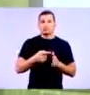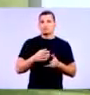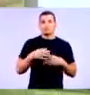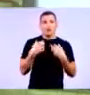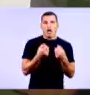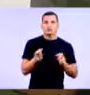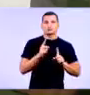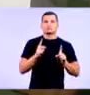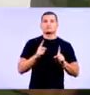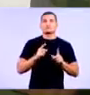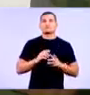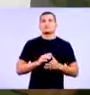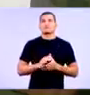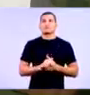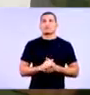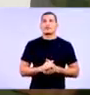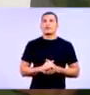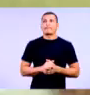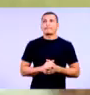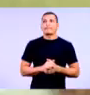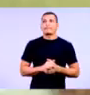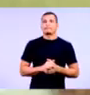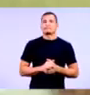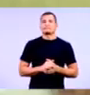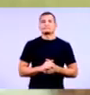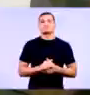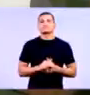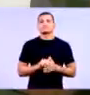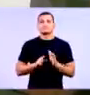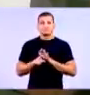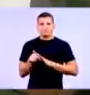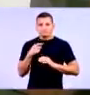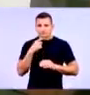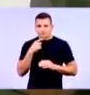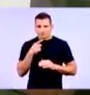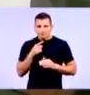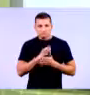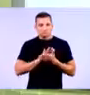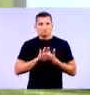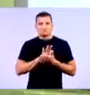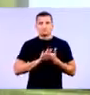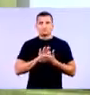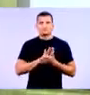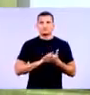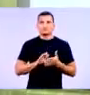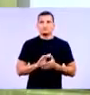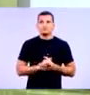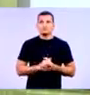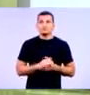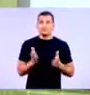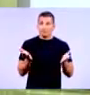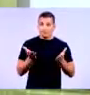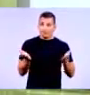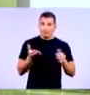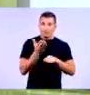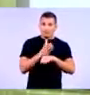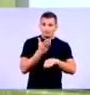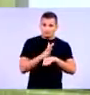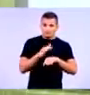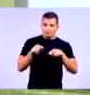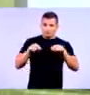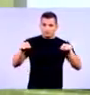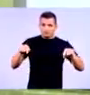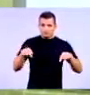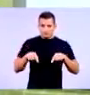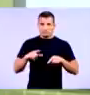Considerações, professora Sara? Professora, por enquanto nenhuma. Podemos continuar. Bom, então vamos à nossa atividade de sala. Hoje a